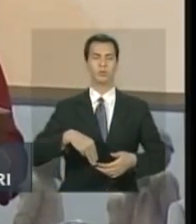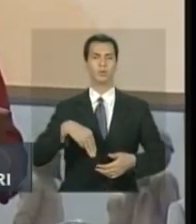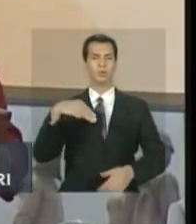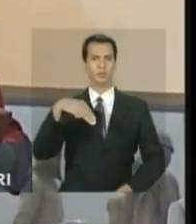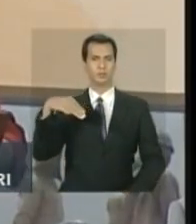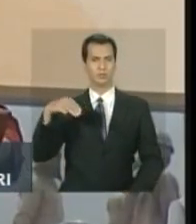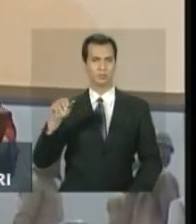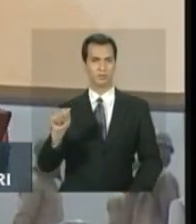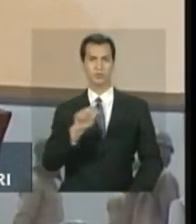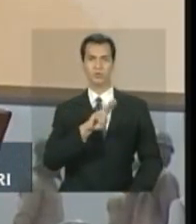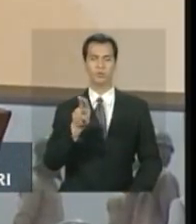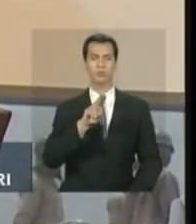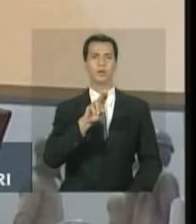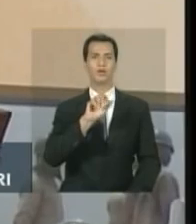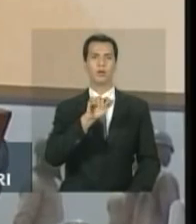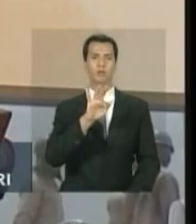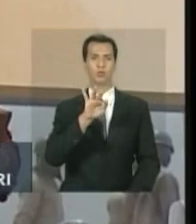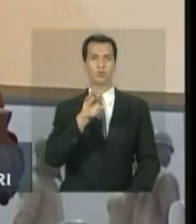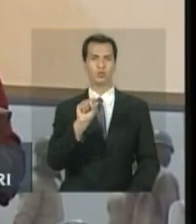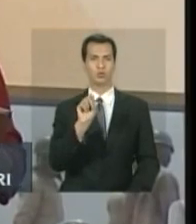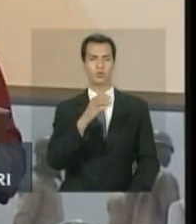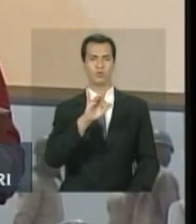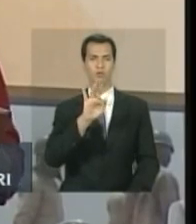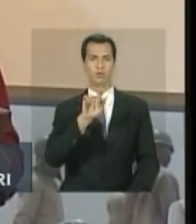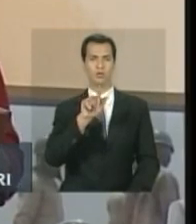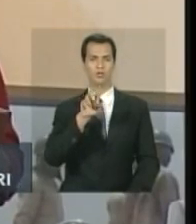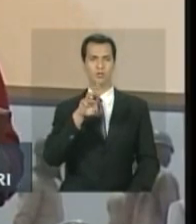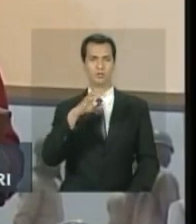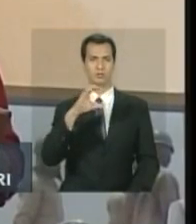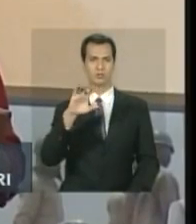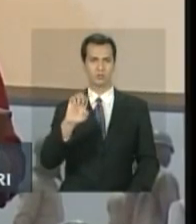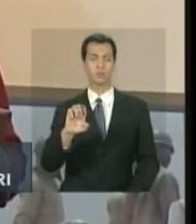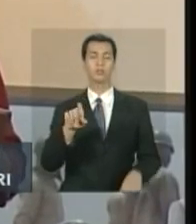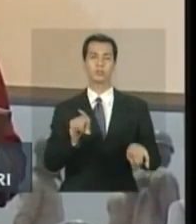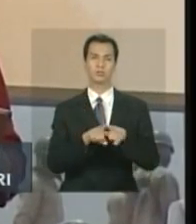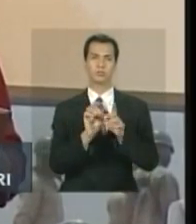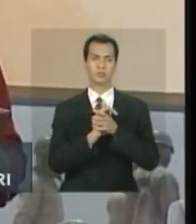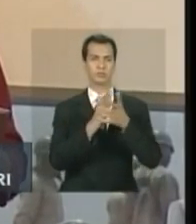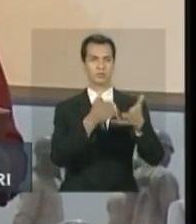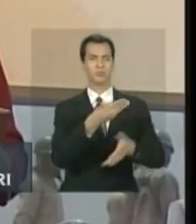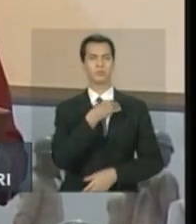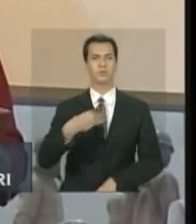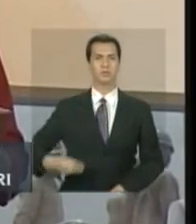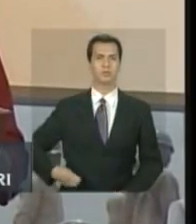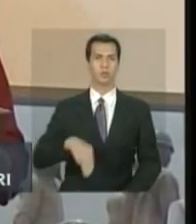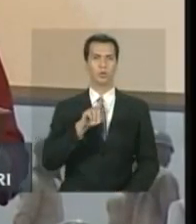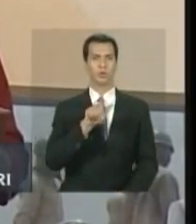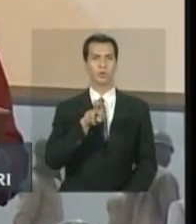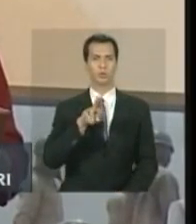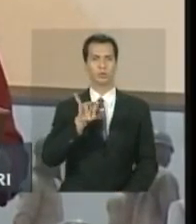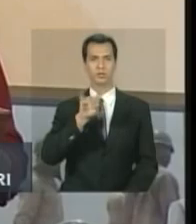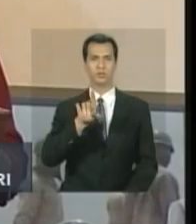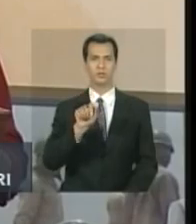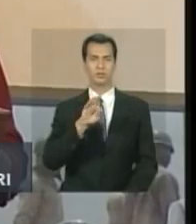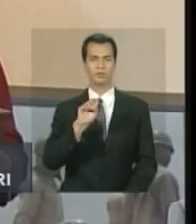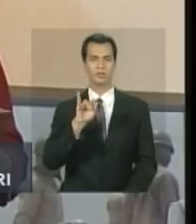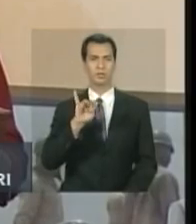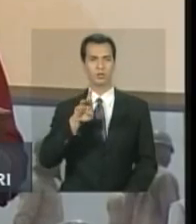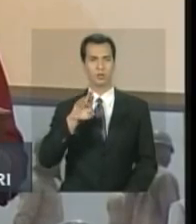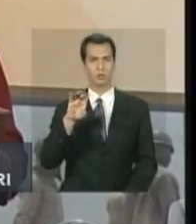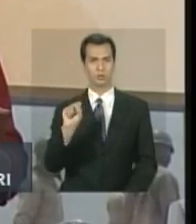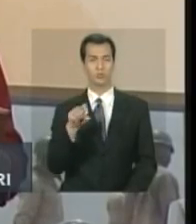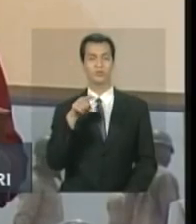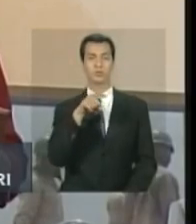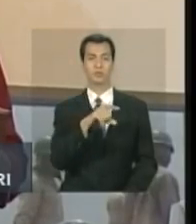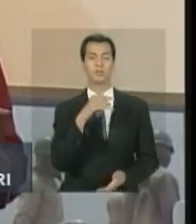Florenci. Queria cumprimentar a ministra Luísa Bairros, da Secretaria de Políticas de Promoção